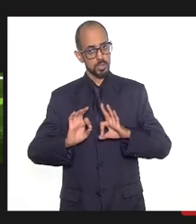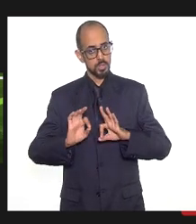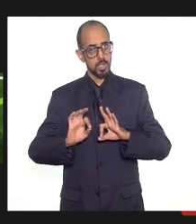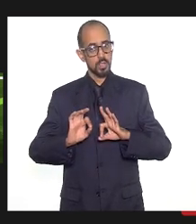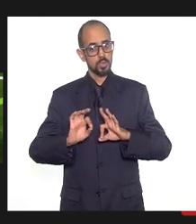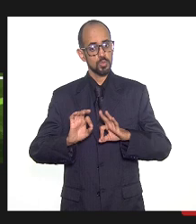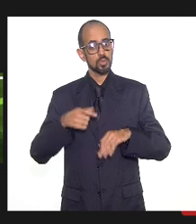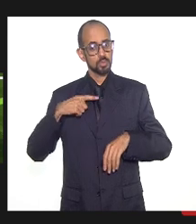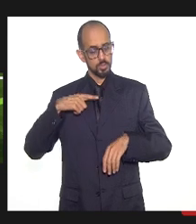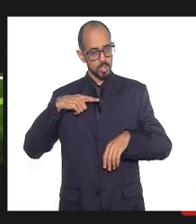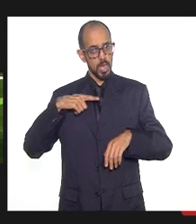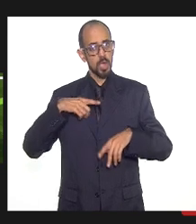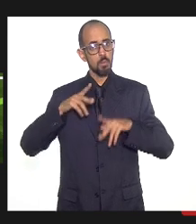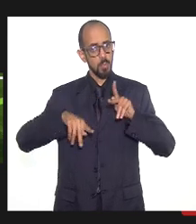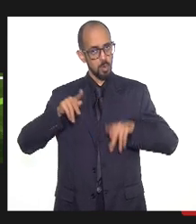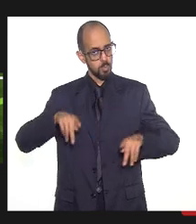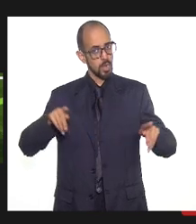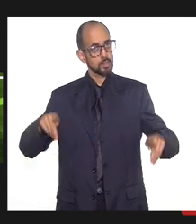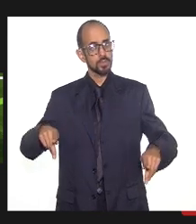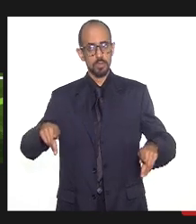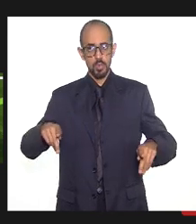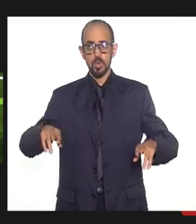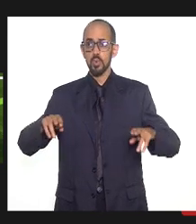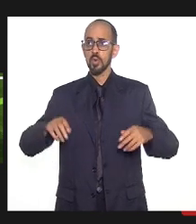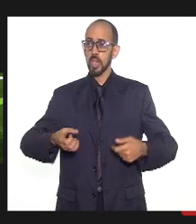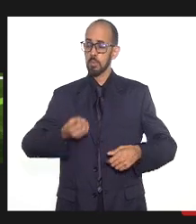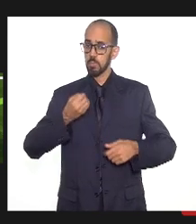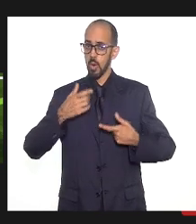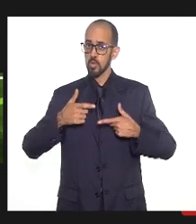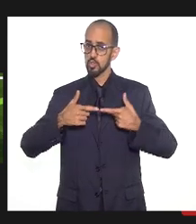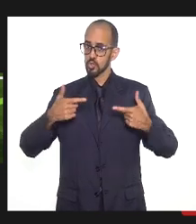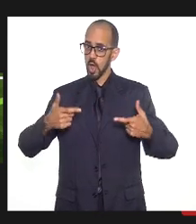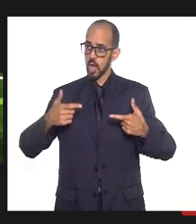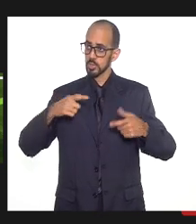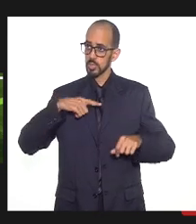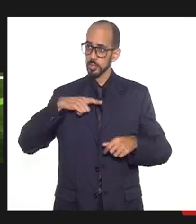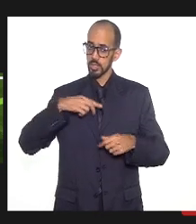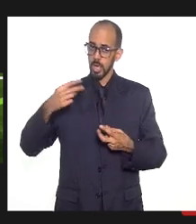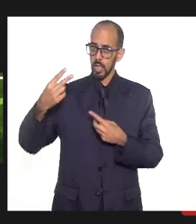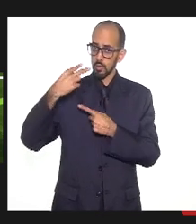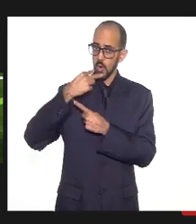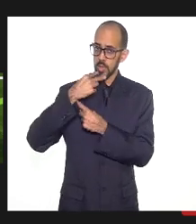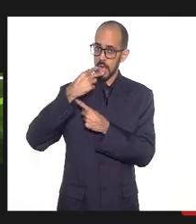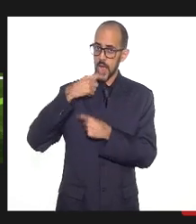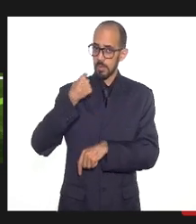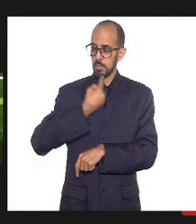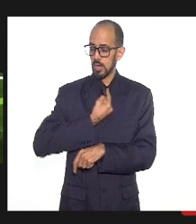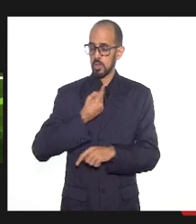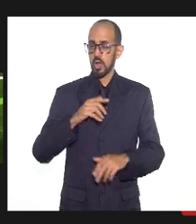Lá existe uma comunidade, lá tem que ter alguma coisa, né?